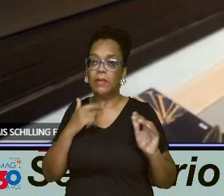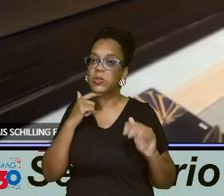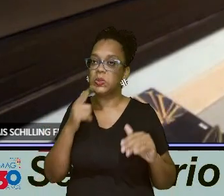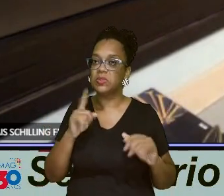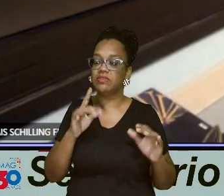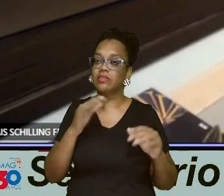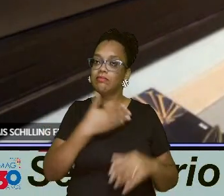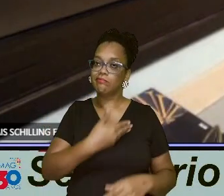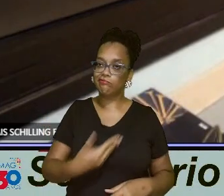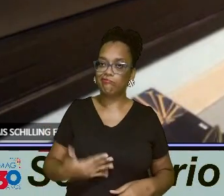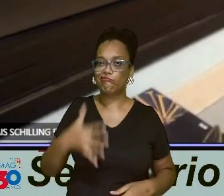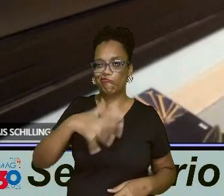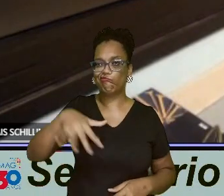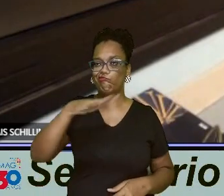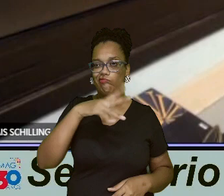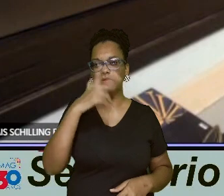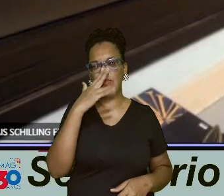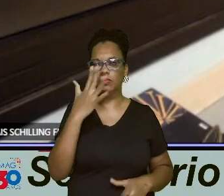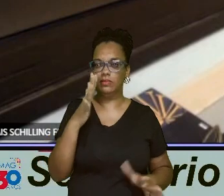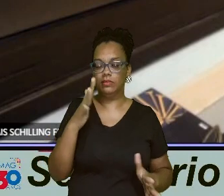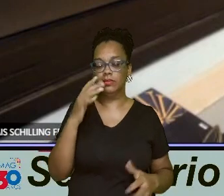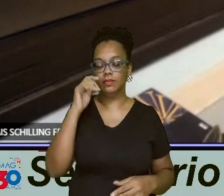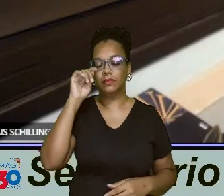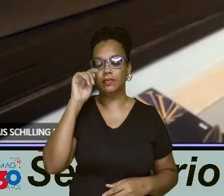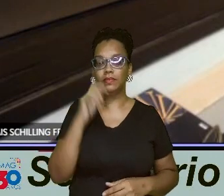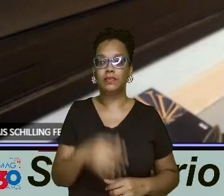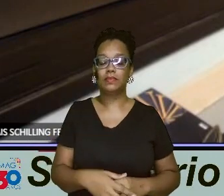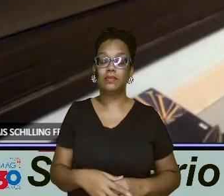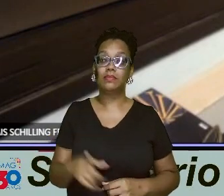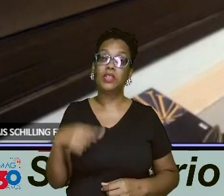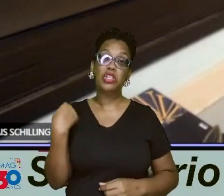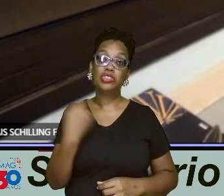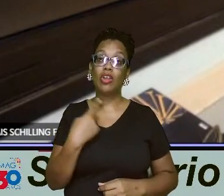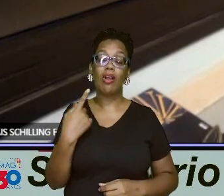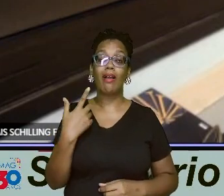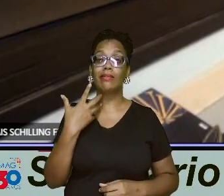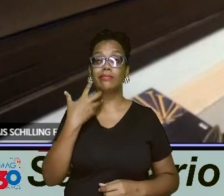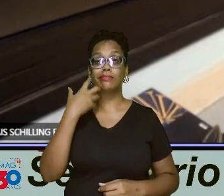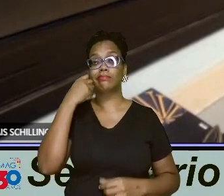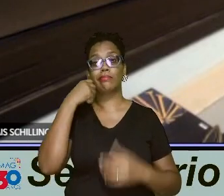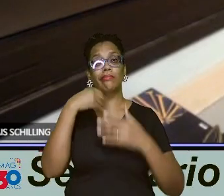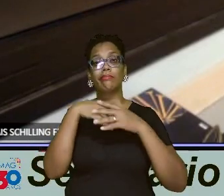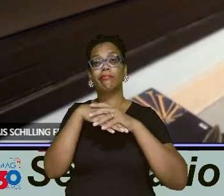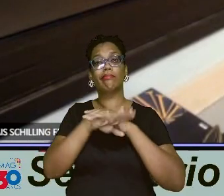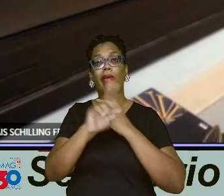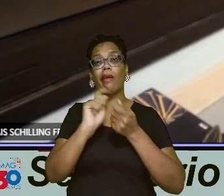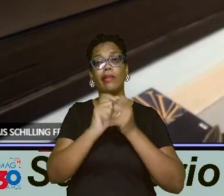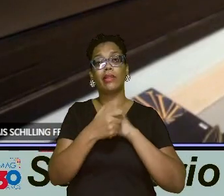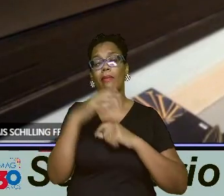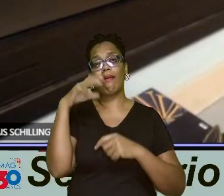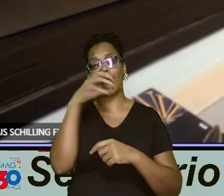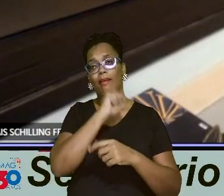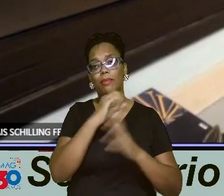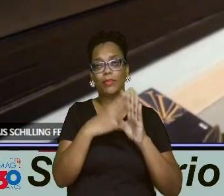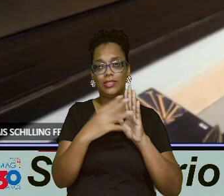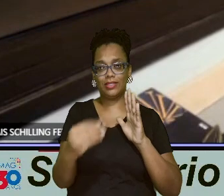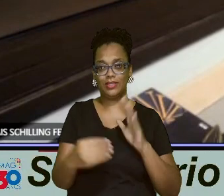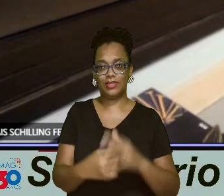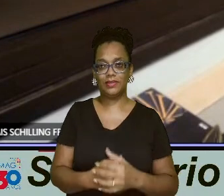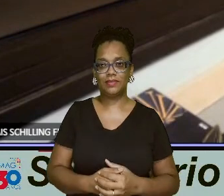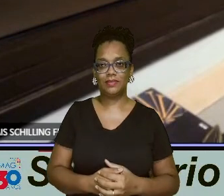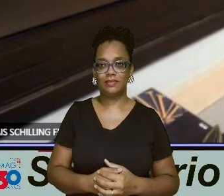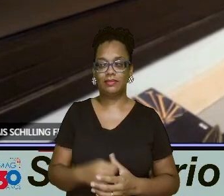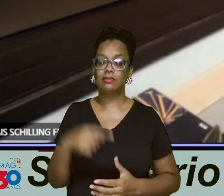Fazenda Pública deve ser muito parecido. Né? Nós nos adaptamos muito rapidamente ao modelo. Né?